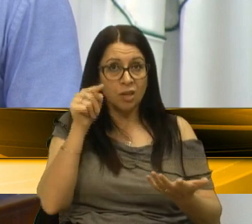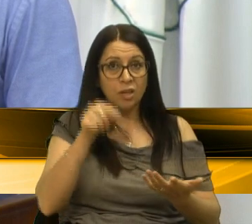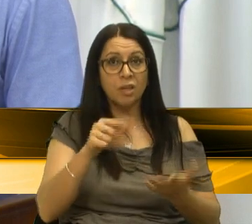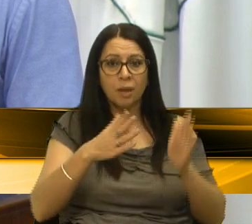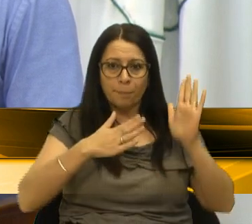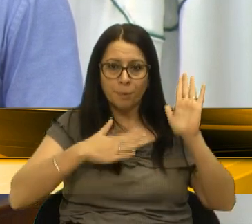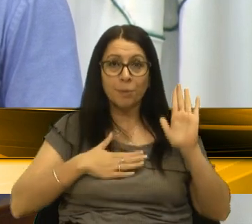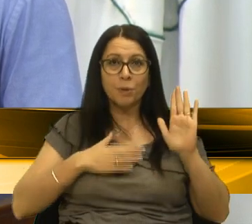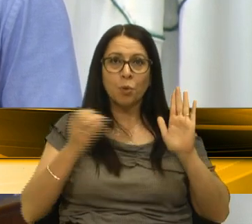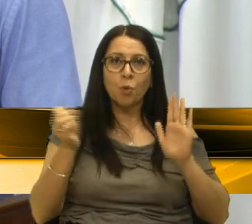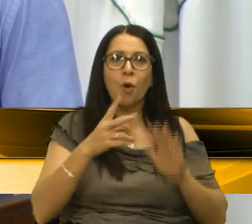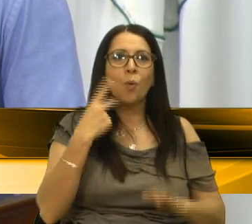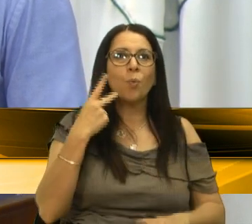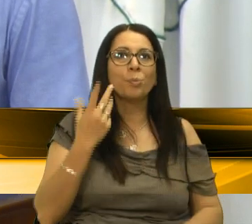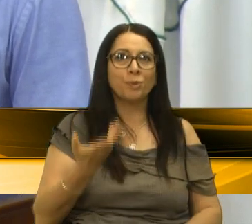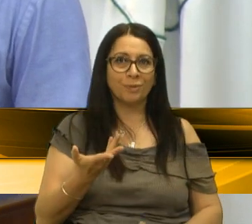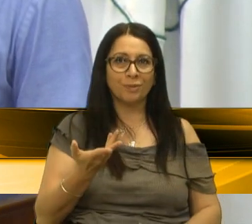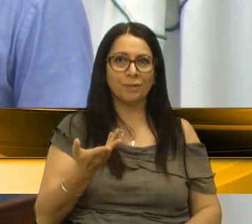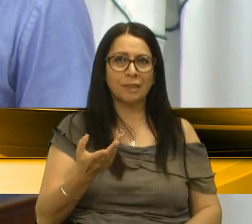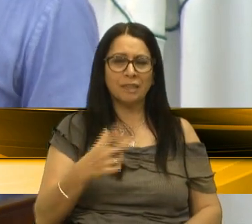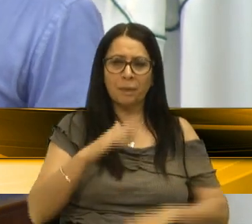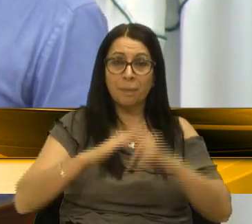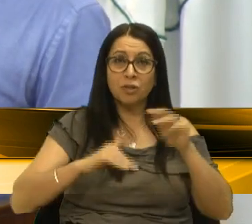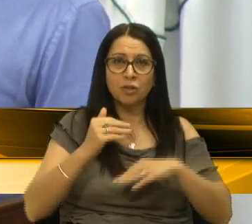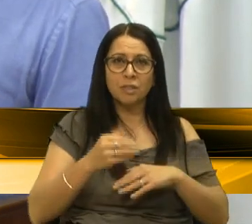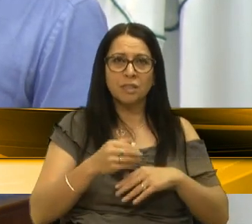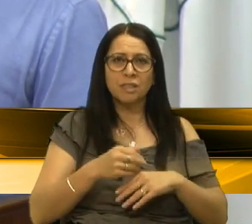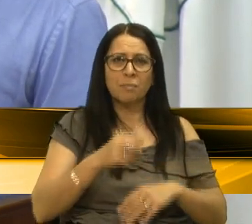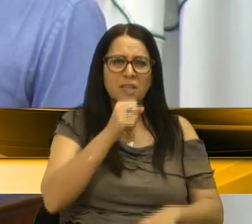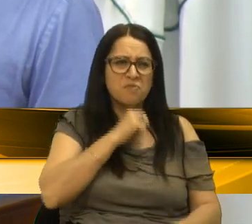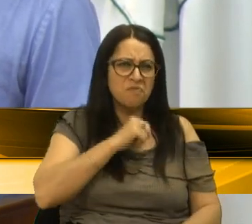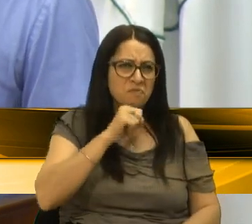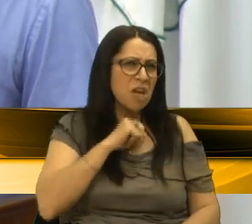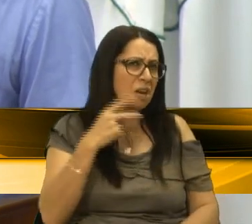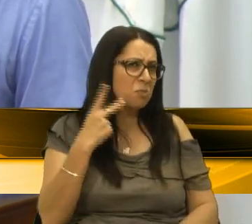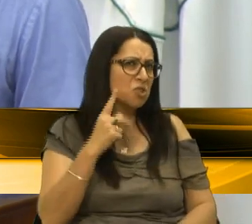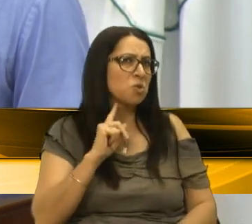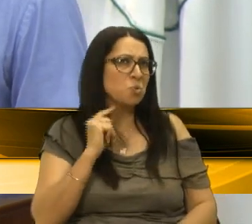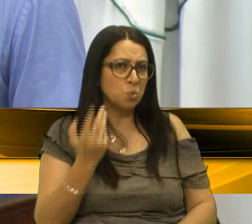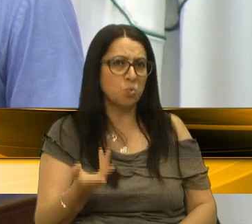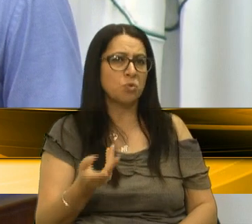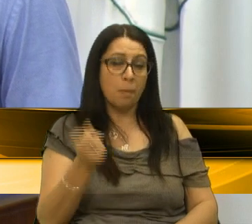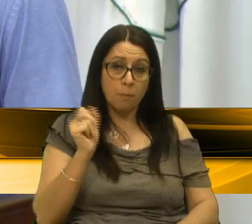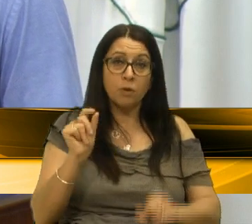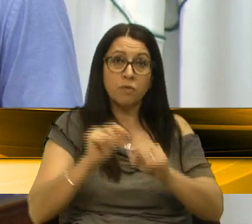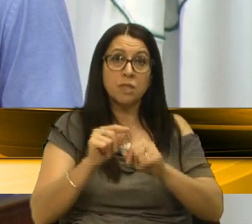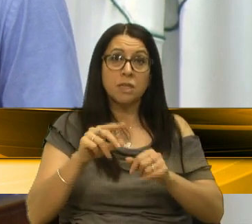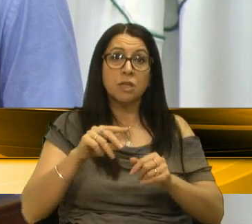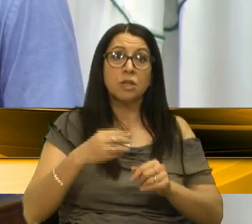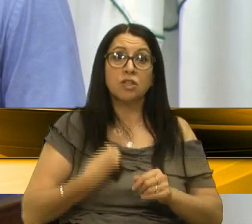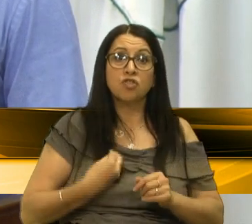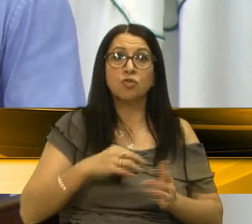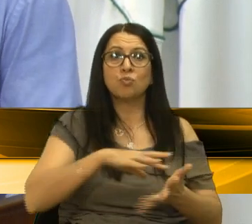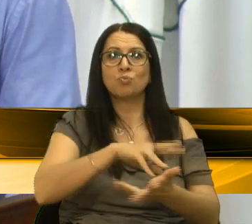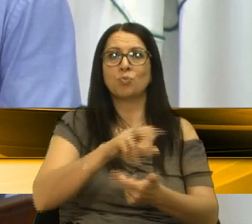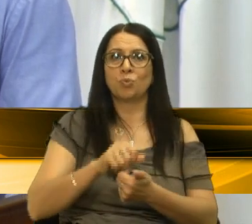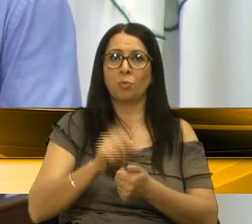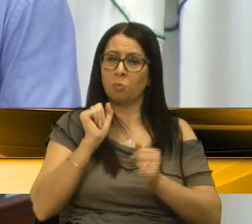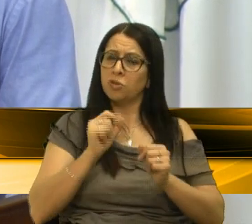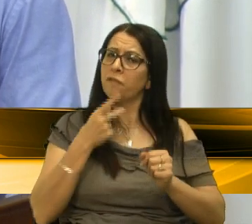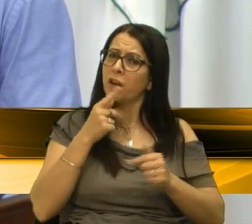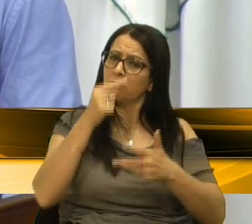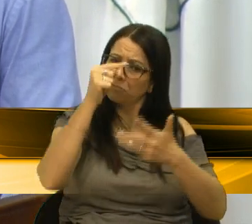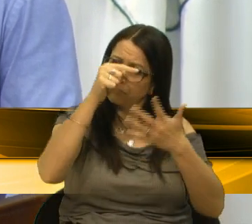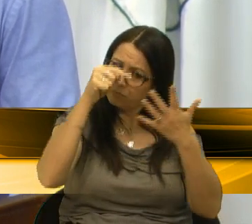prometeu a nova política tem praticado a mais velha política que pode exercer no mundo. Poderia ter falado de